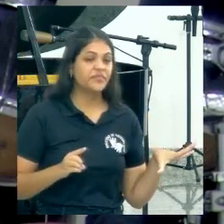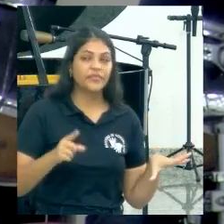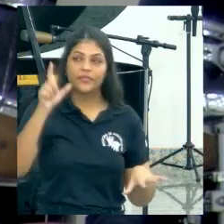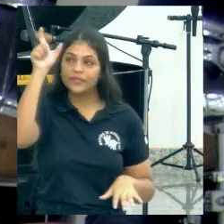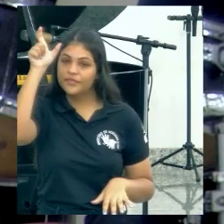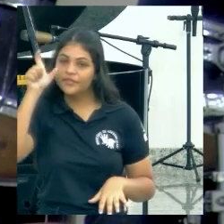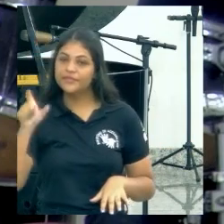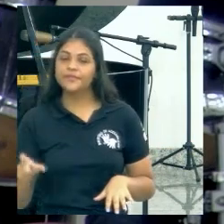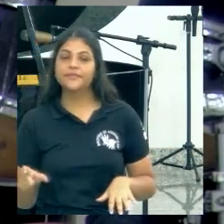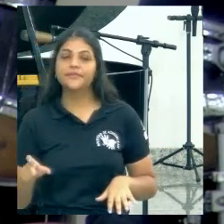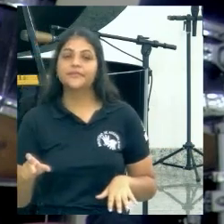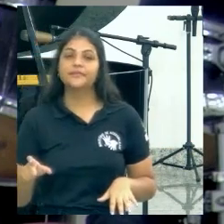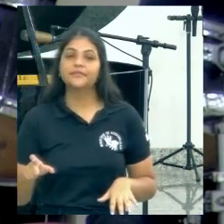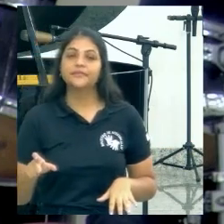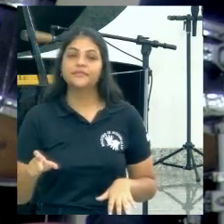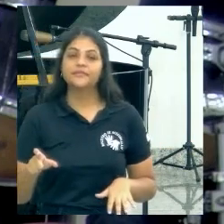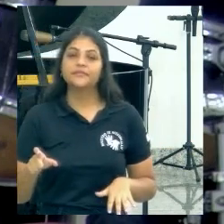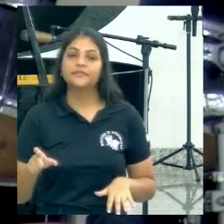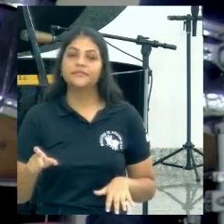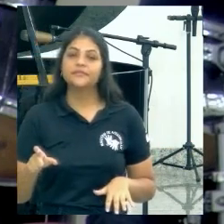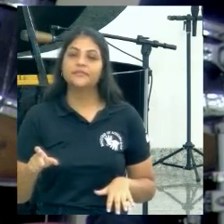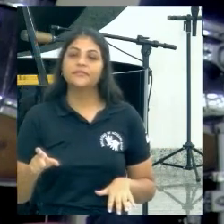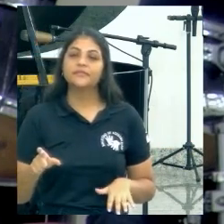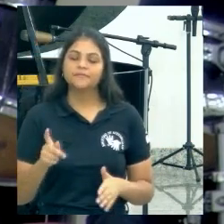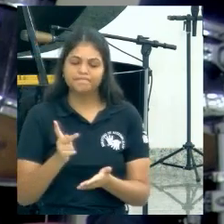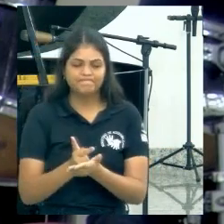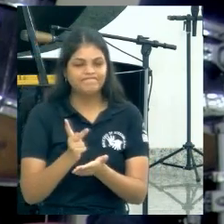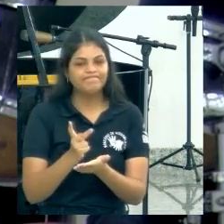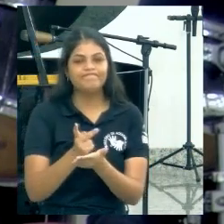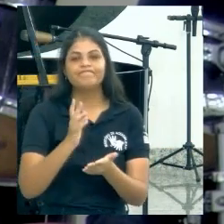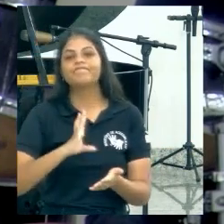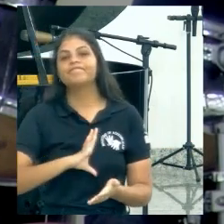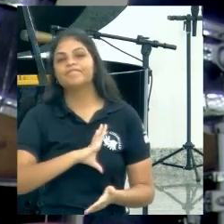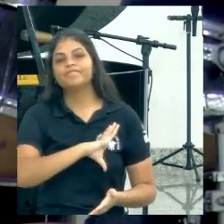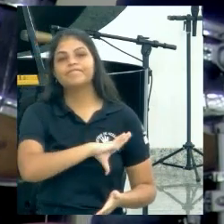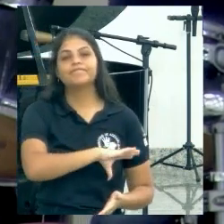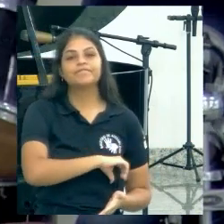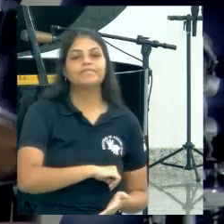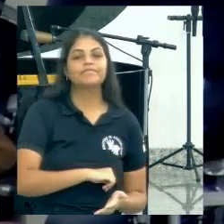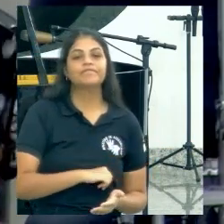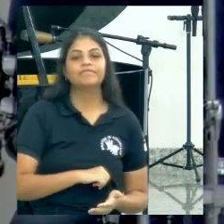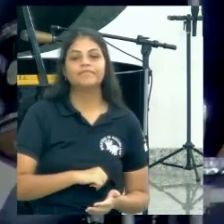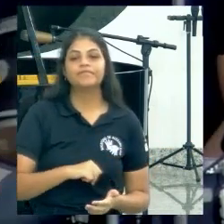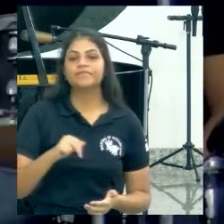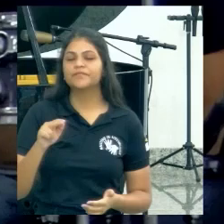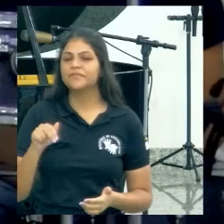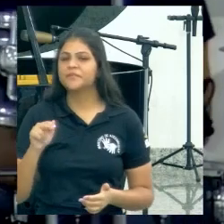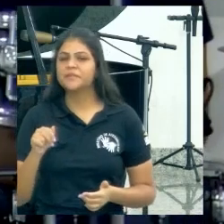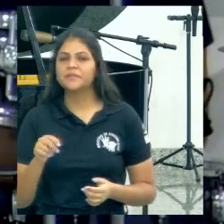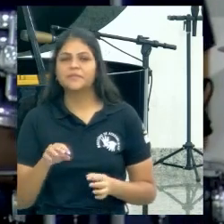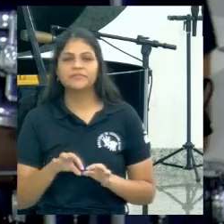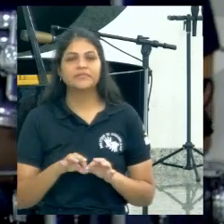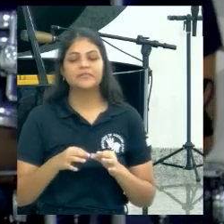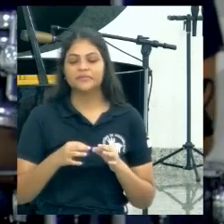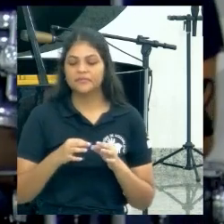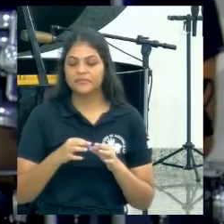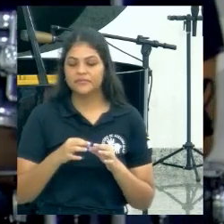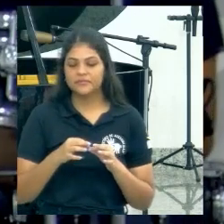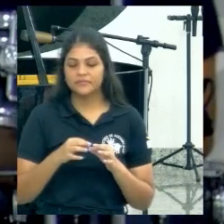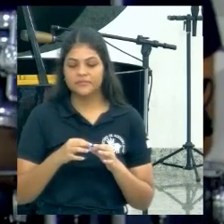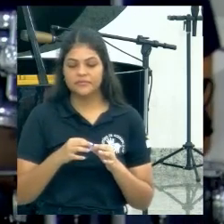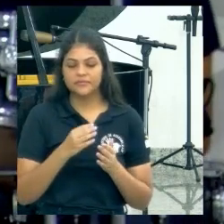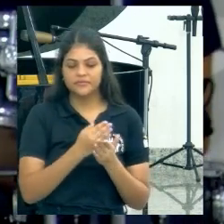homem permanecia amando. Ele não desistia, simplesmente ele não